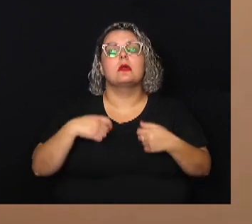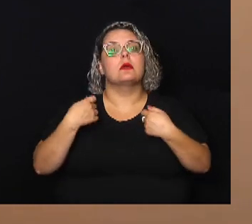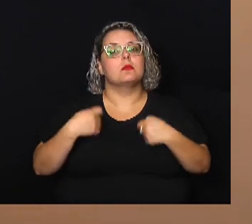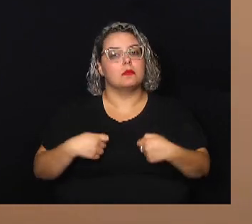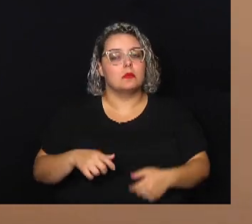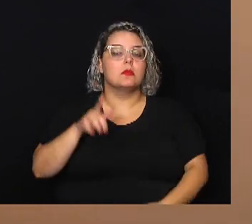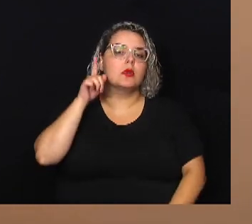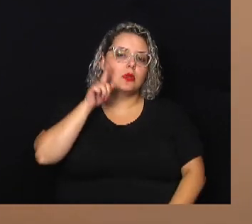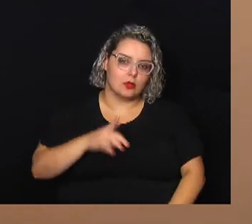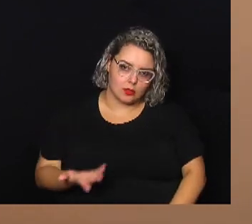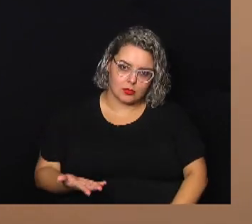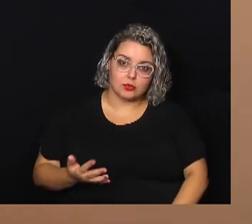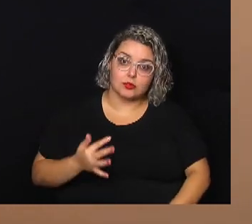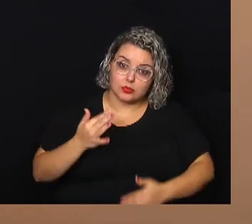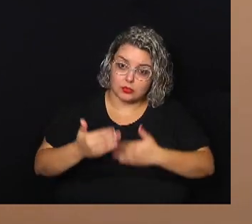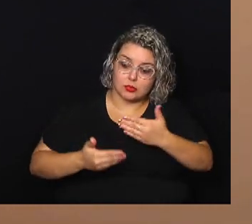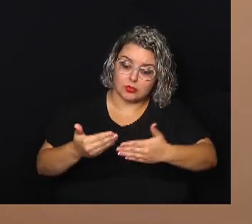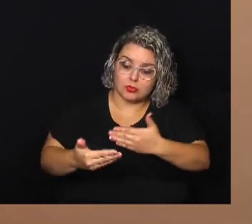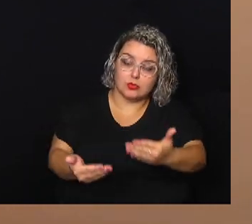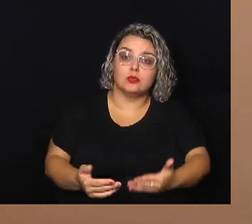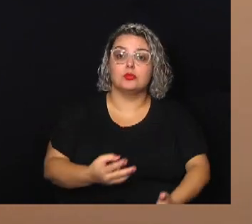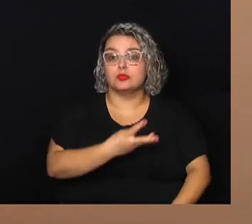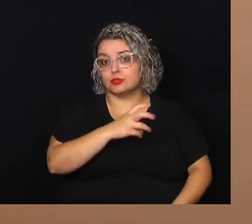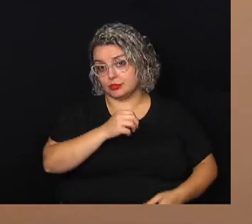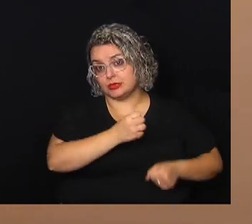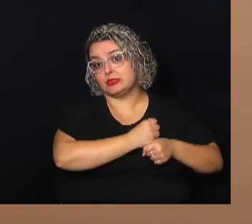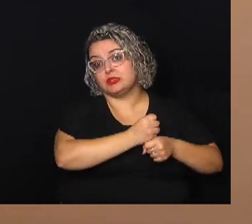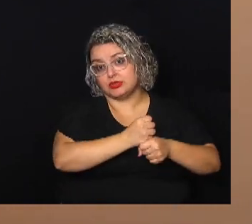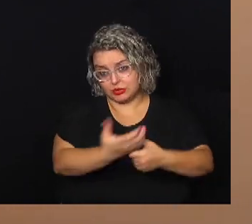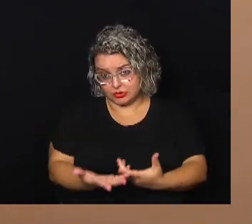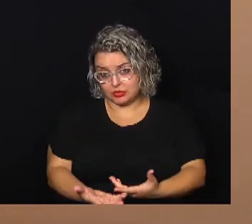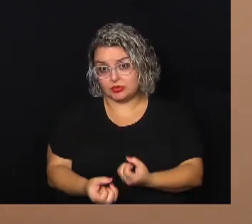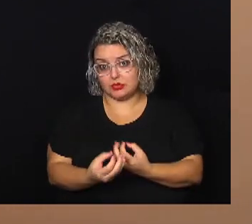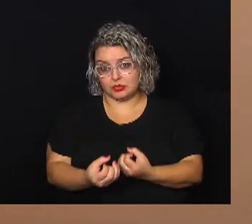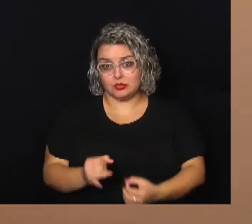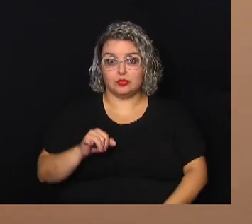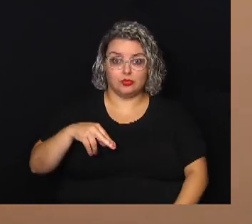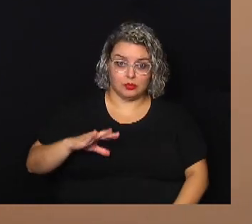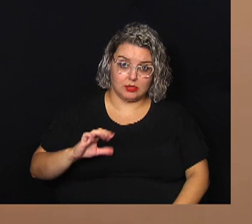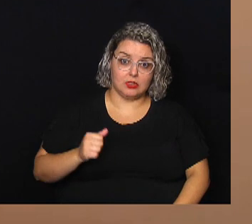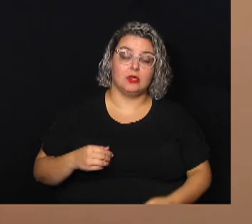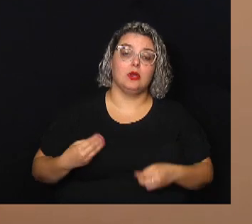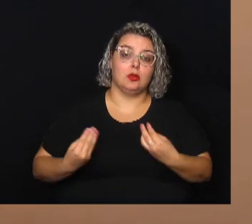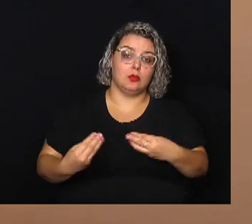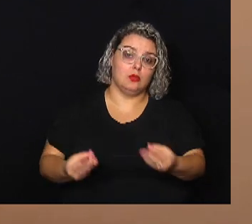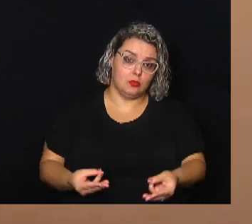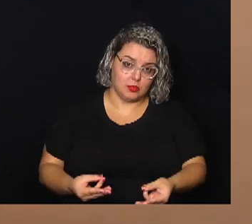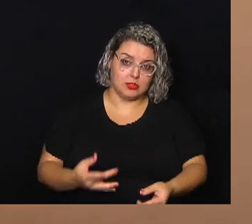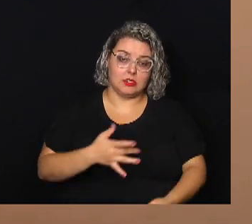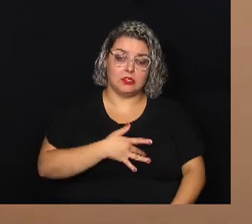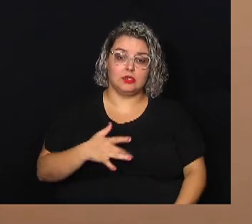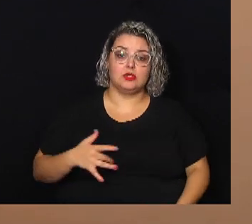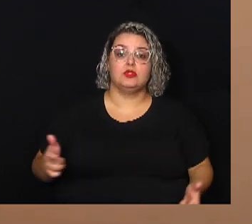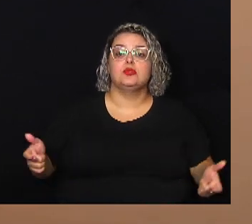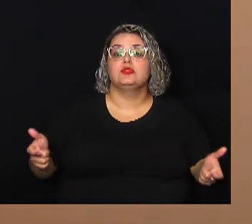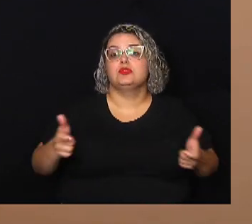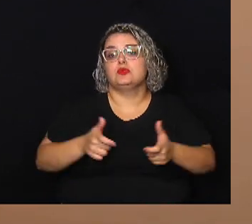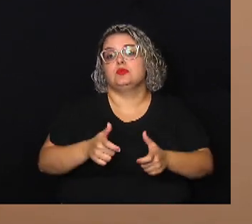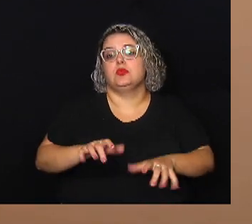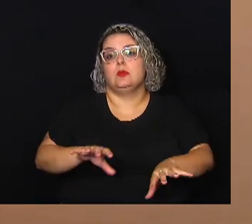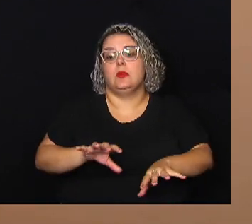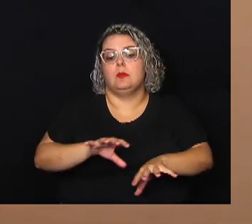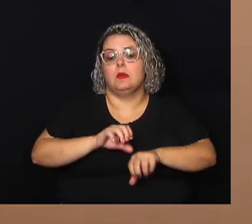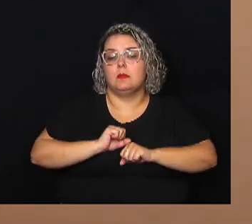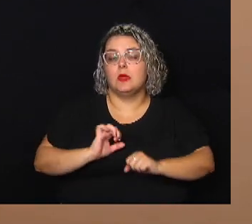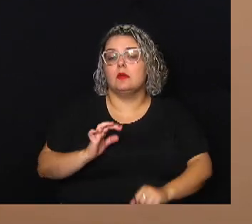quem sabe, nos próximos triênios, com dados do INCA e do Ministério da Saúde, diminuir a incidência de câncer e não